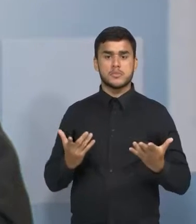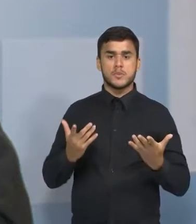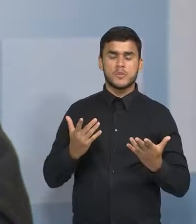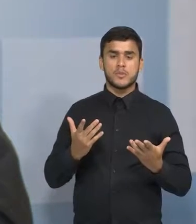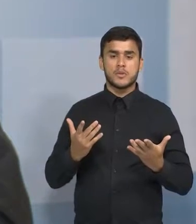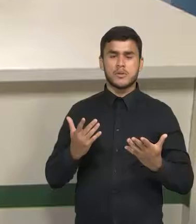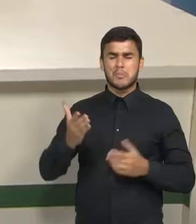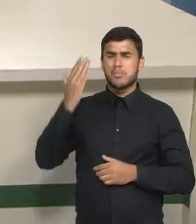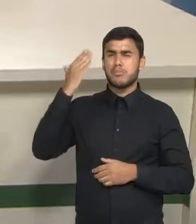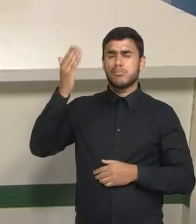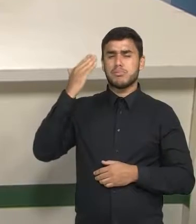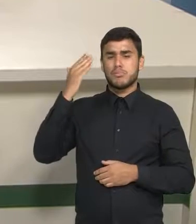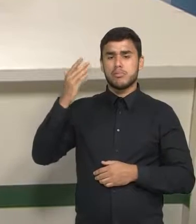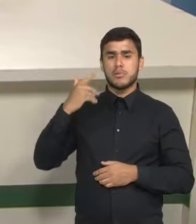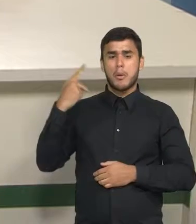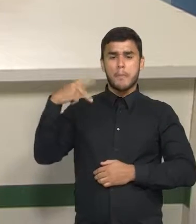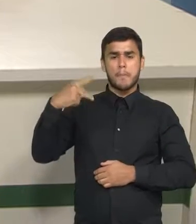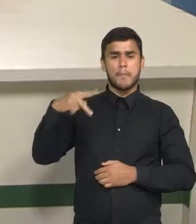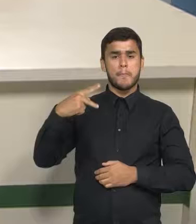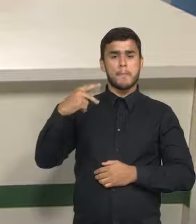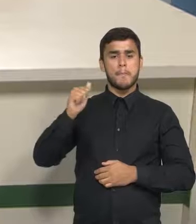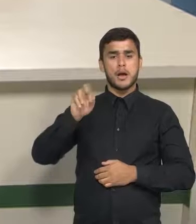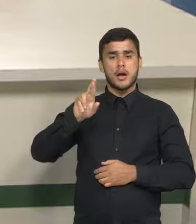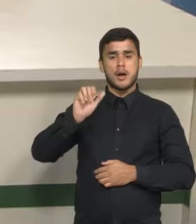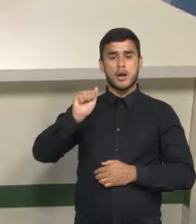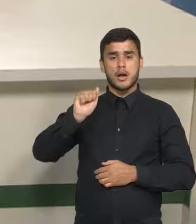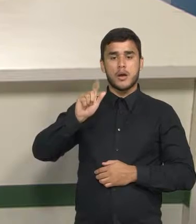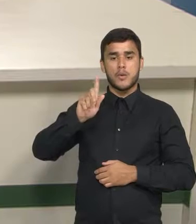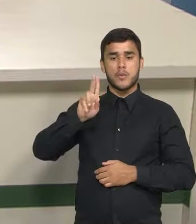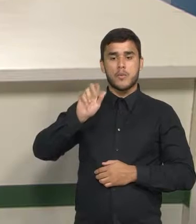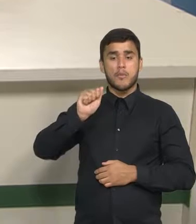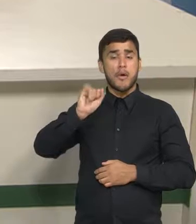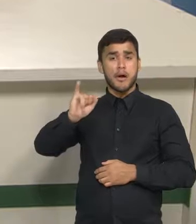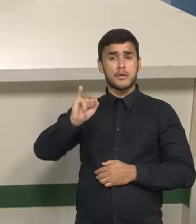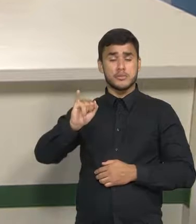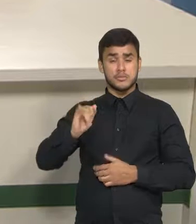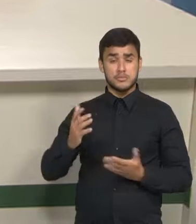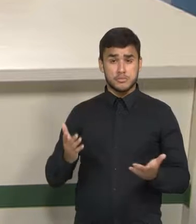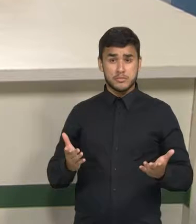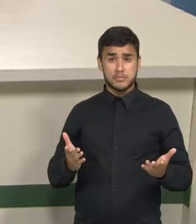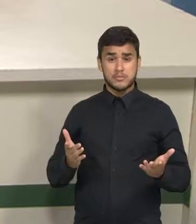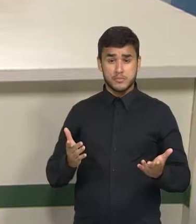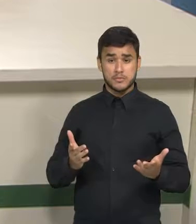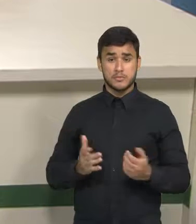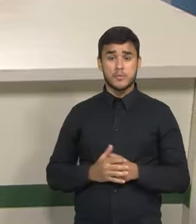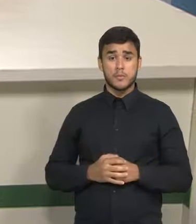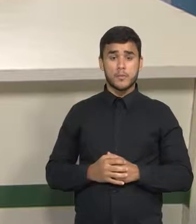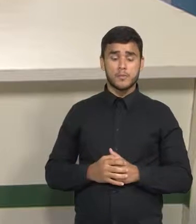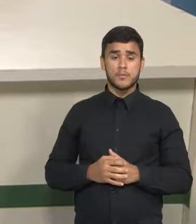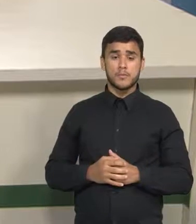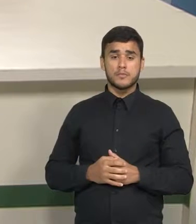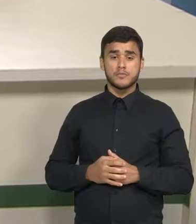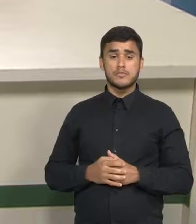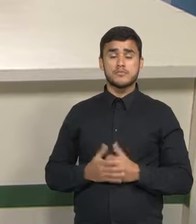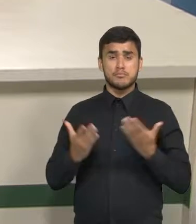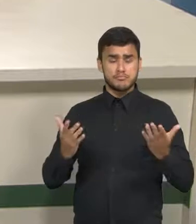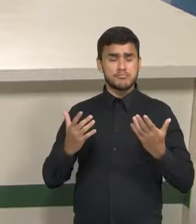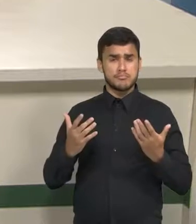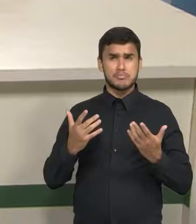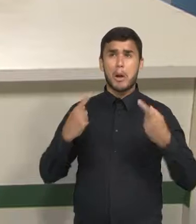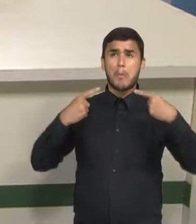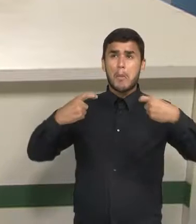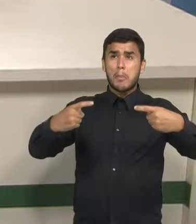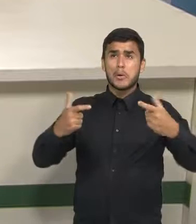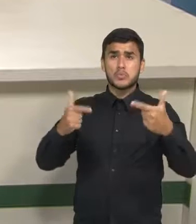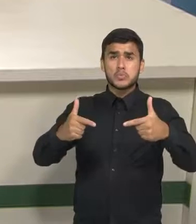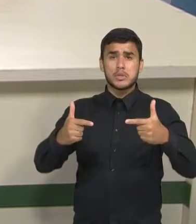foi do Paraguai. Tem um tempinho. Eu acho que essa visão aqui precisa ser mudada. Nós